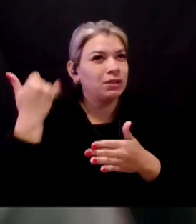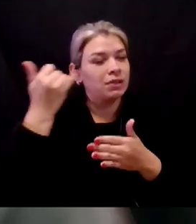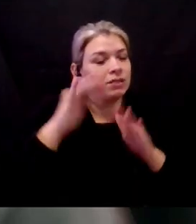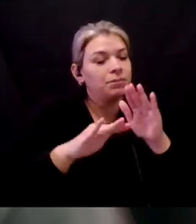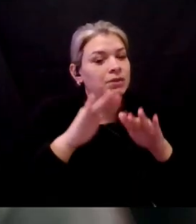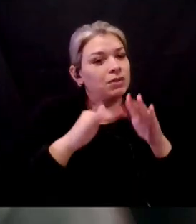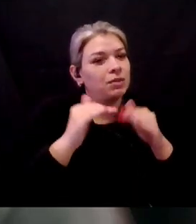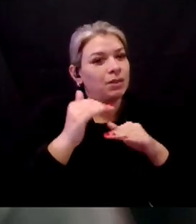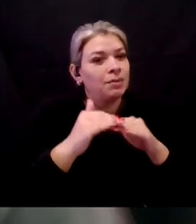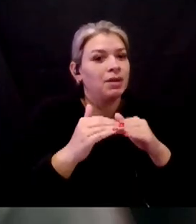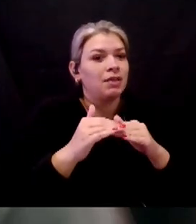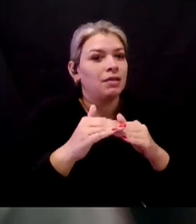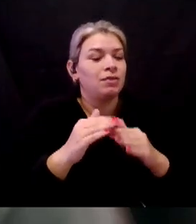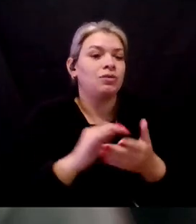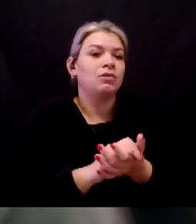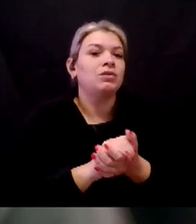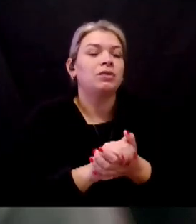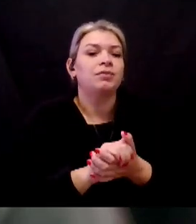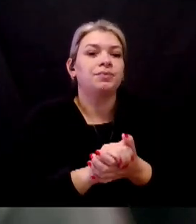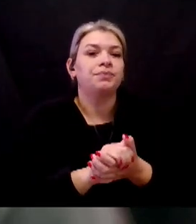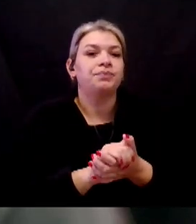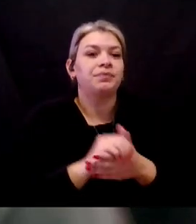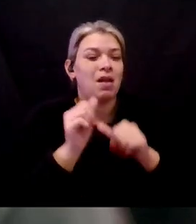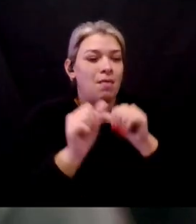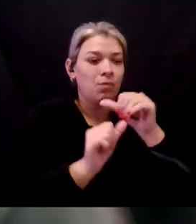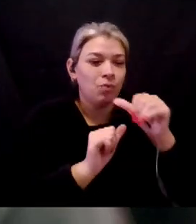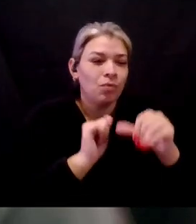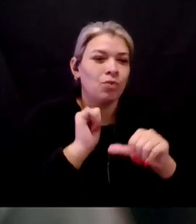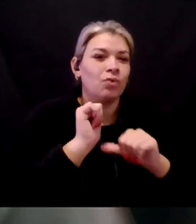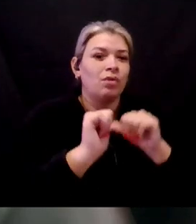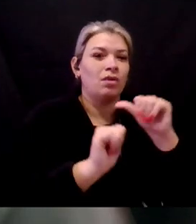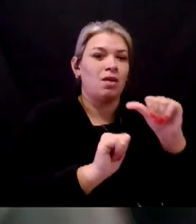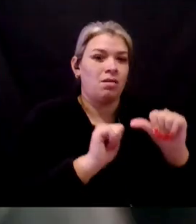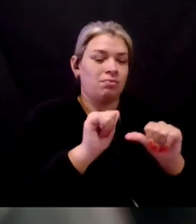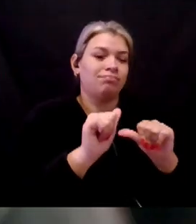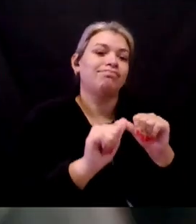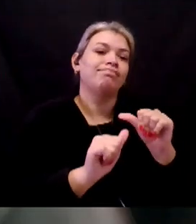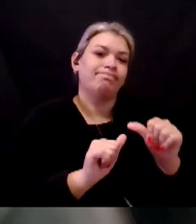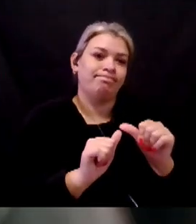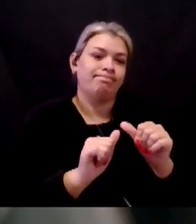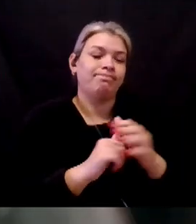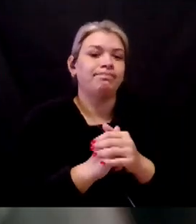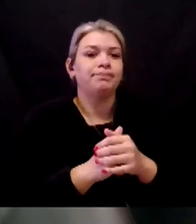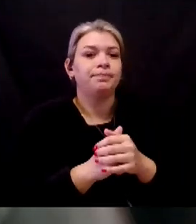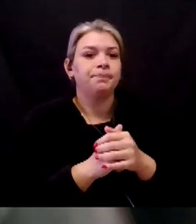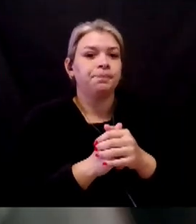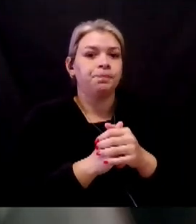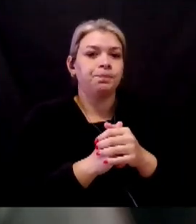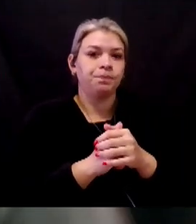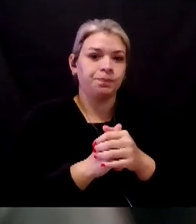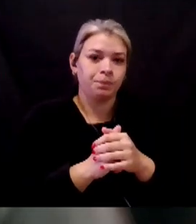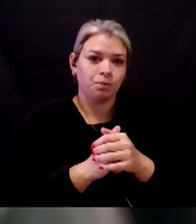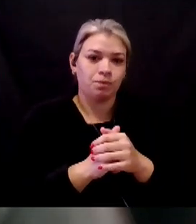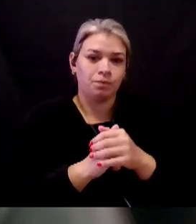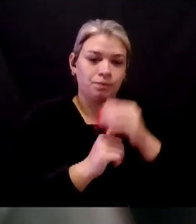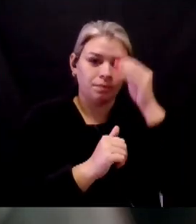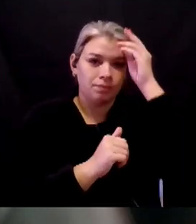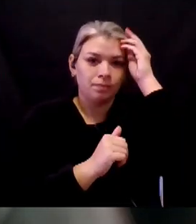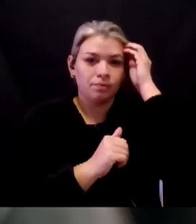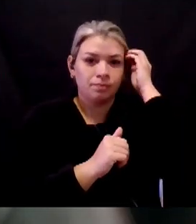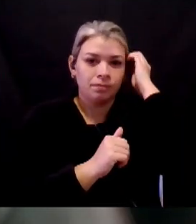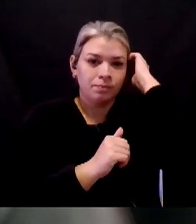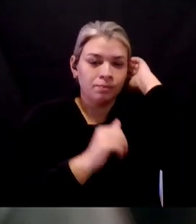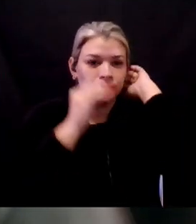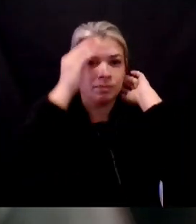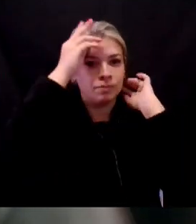fique íntegra, lá na fase, né, de adolescência e um jovem adulto. Então, eu falo também até por mim, porque a gente vê nossas